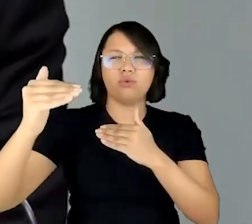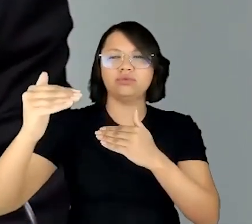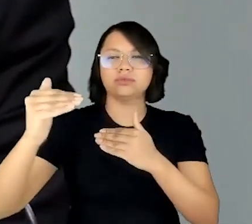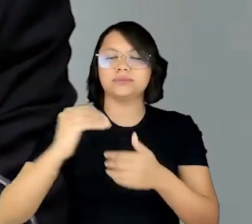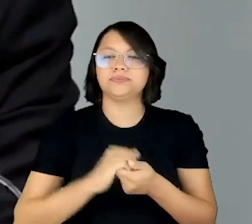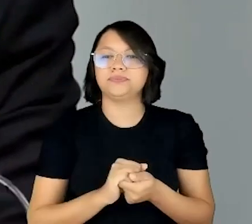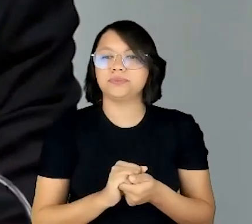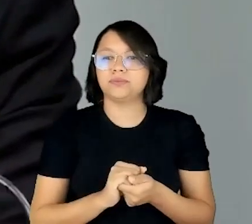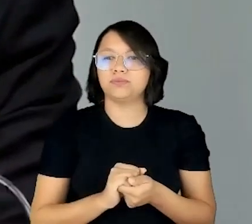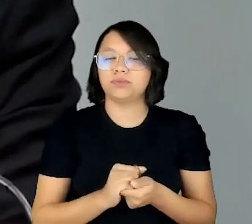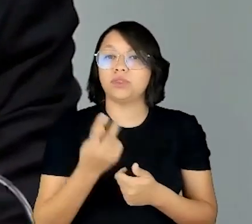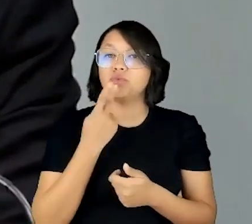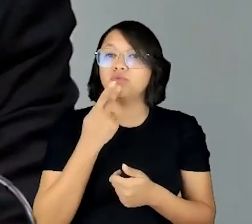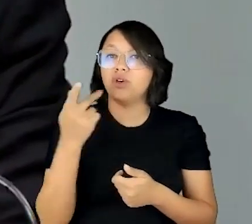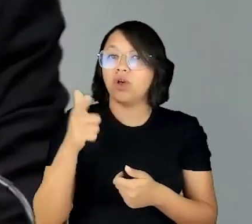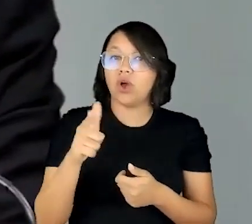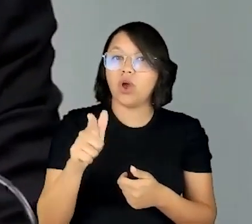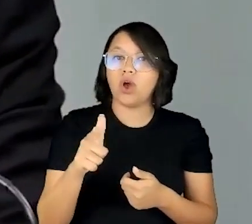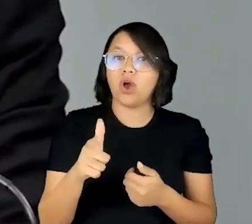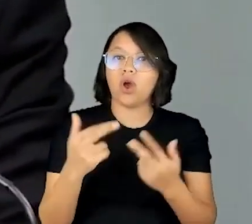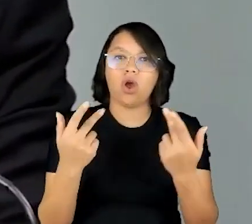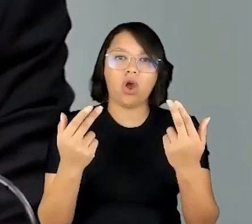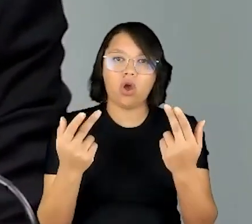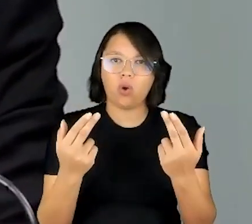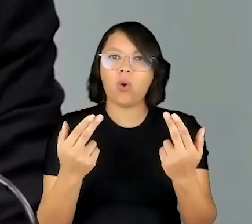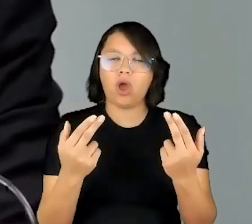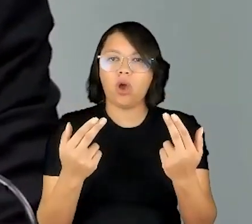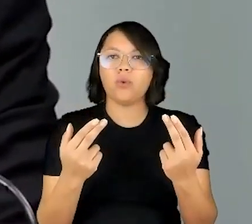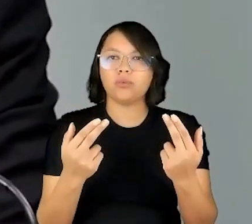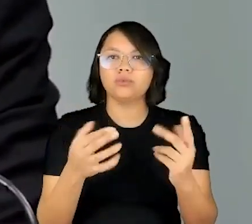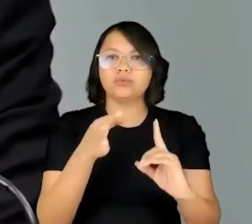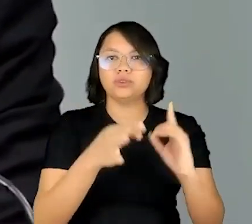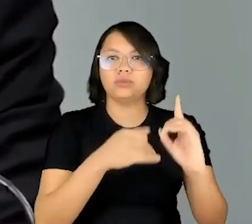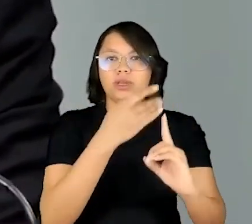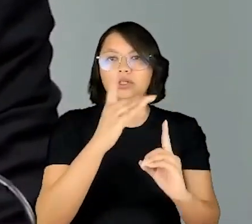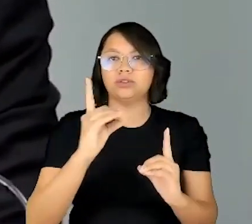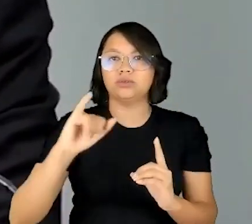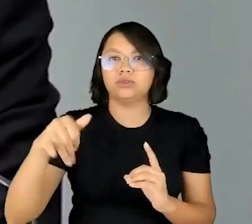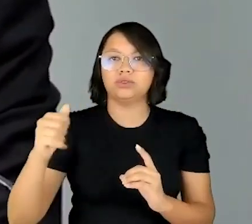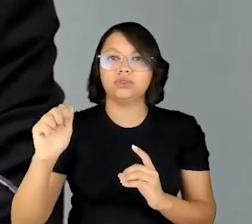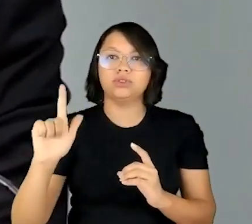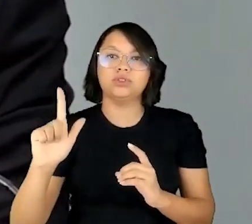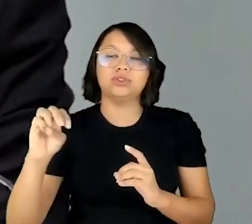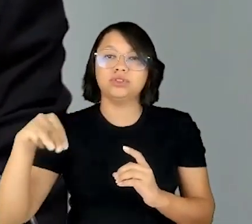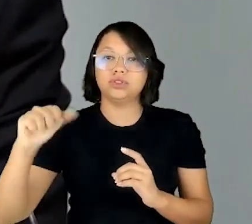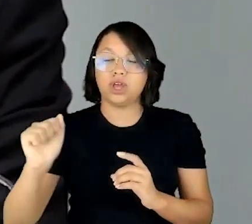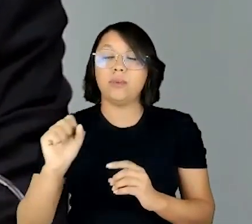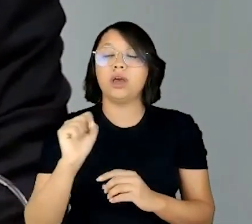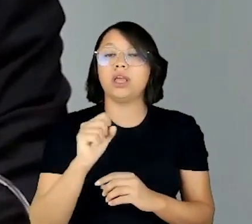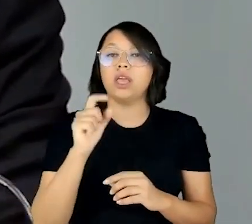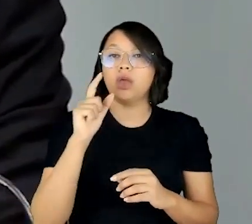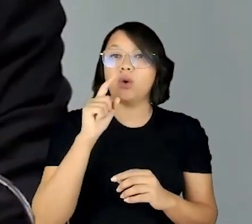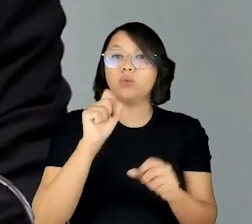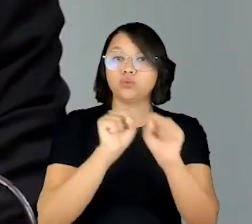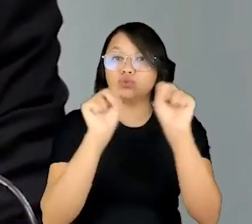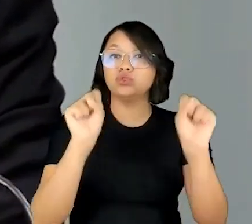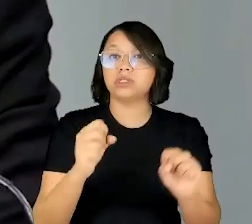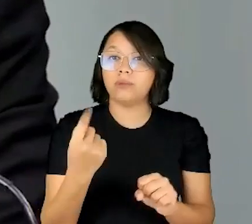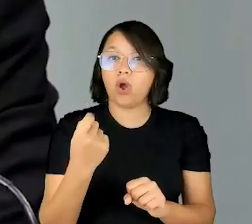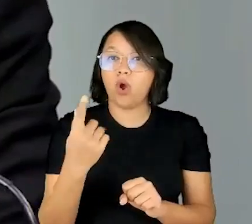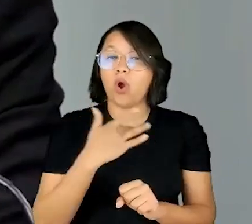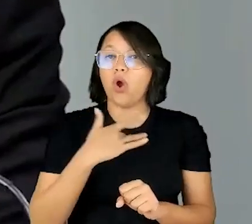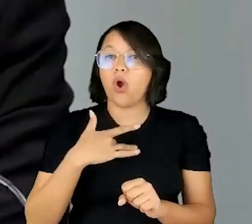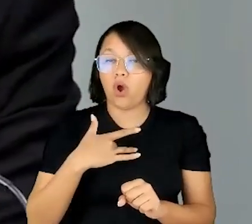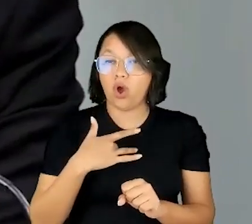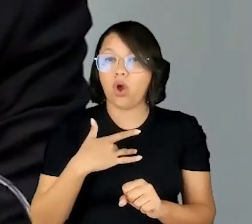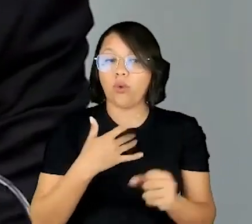reitero as palavras do Dr. Djalma e do Dr. Carlos, que o SUS é algo que nos traz muito orgulho, porque nós somos o único